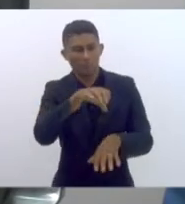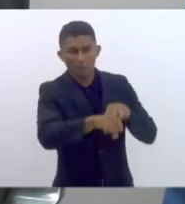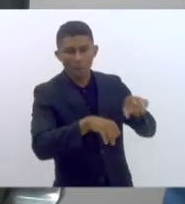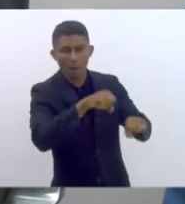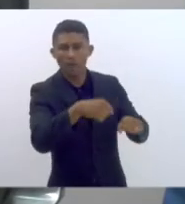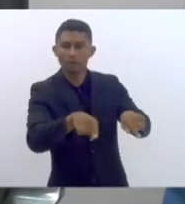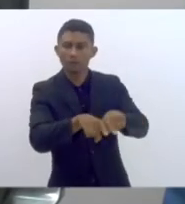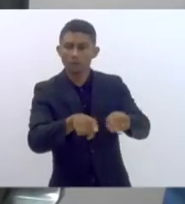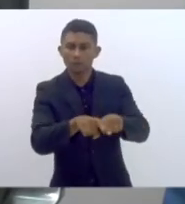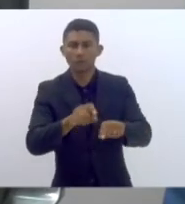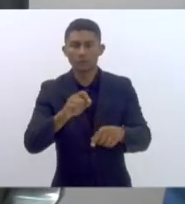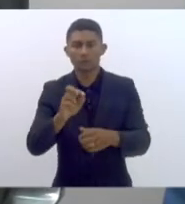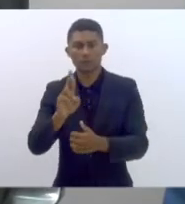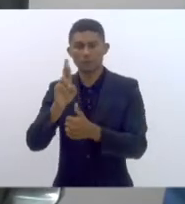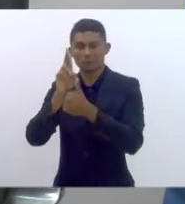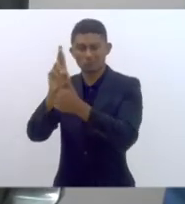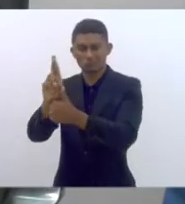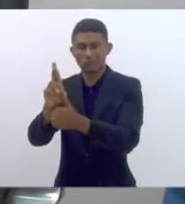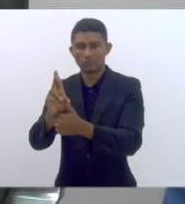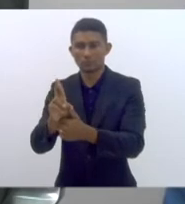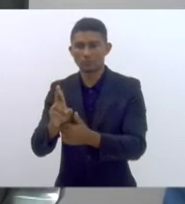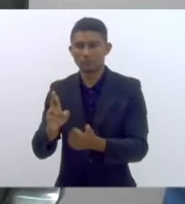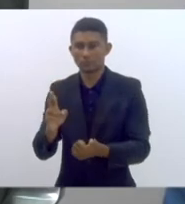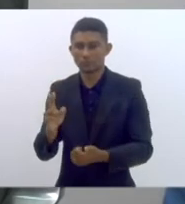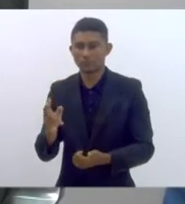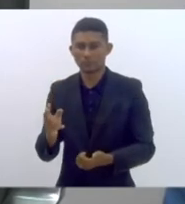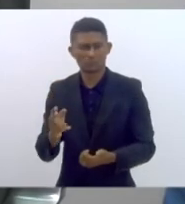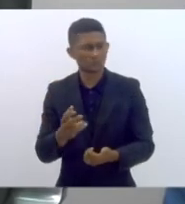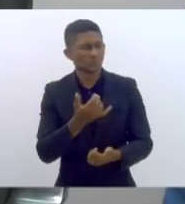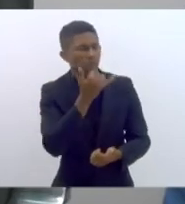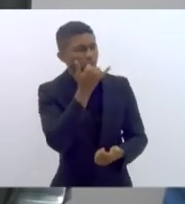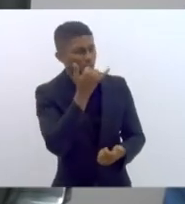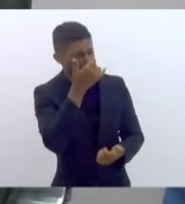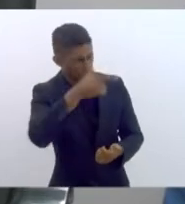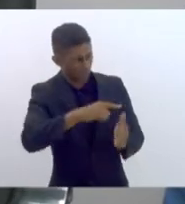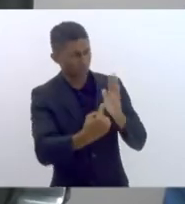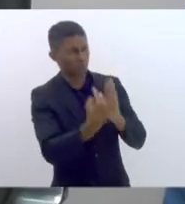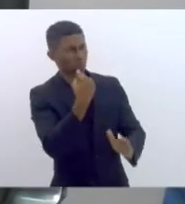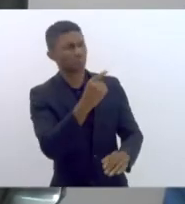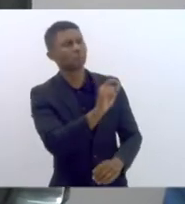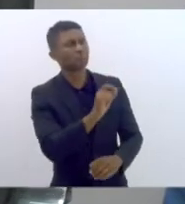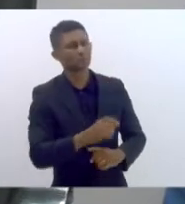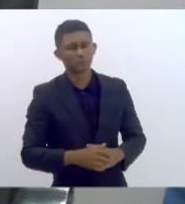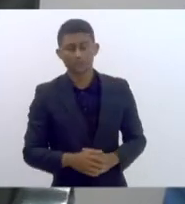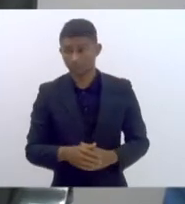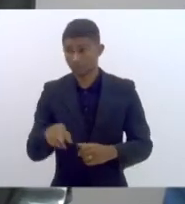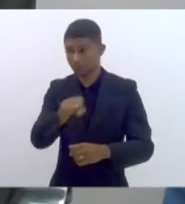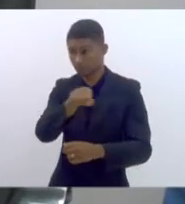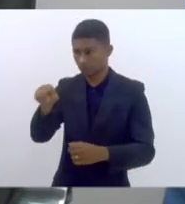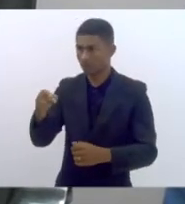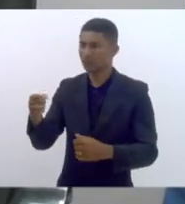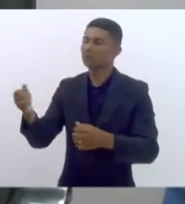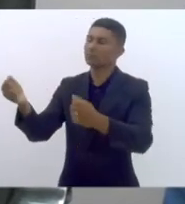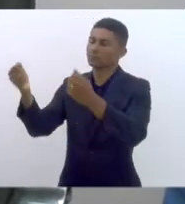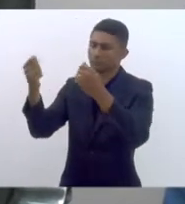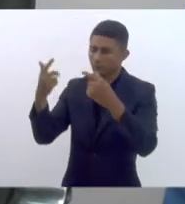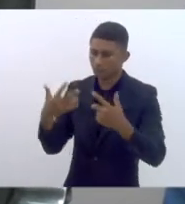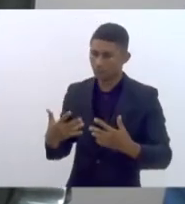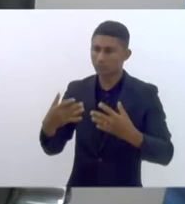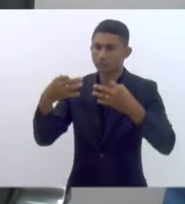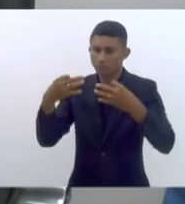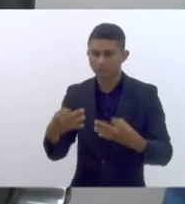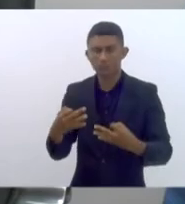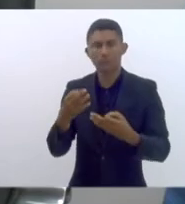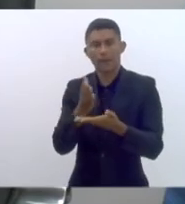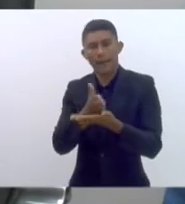Procuradoria-Geral da Fazenda Nacional? Desculpa, pode repetir a pergunta. Olha só, vocês informaram corretamente todos os arrestos